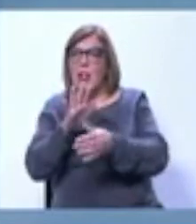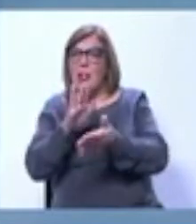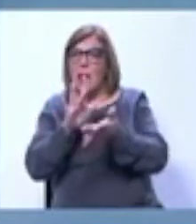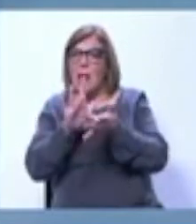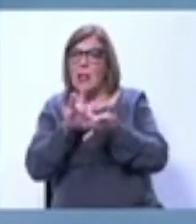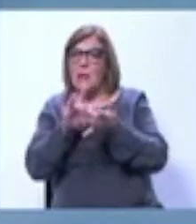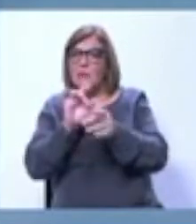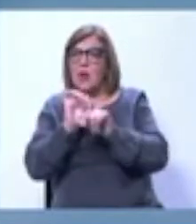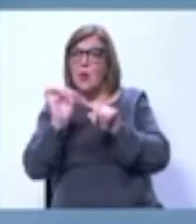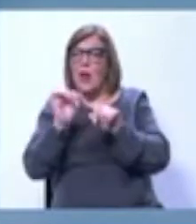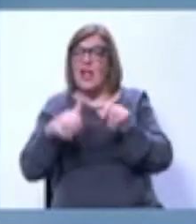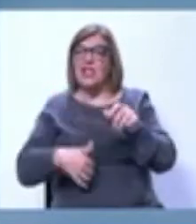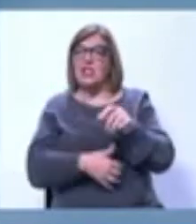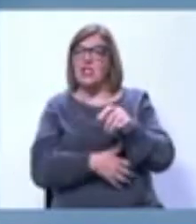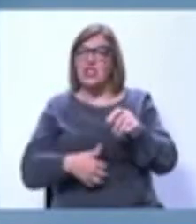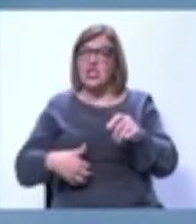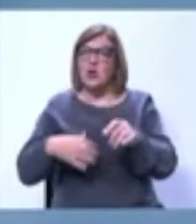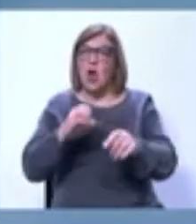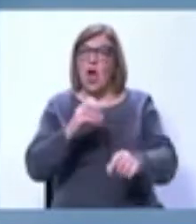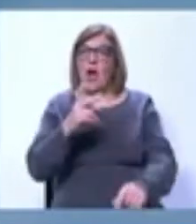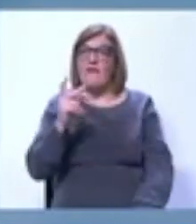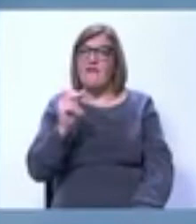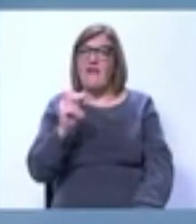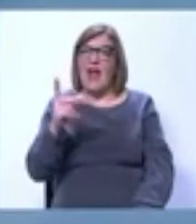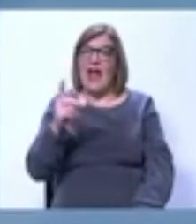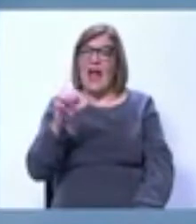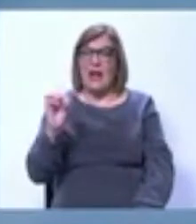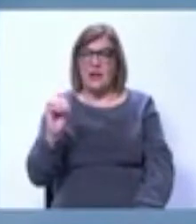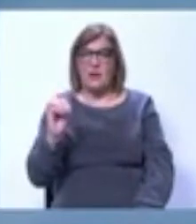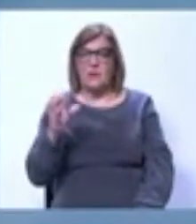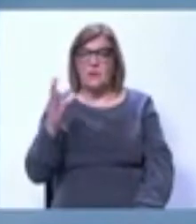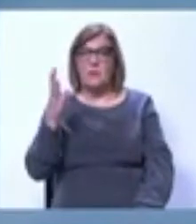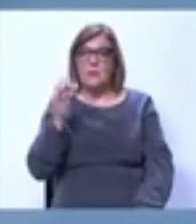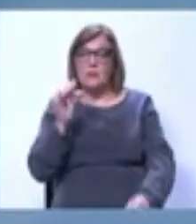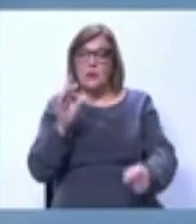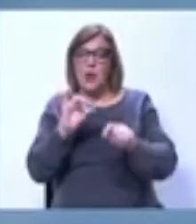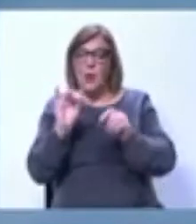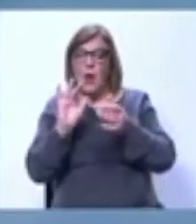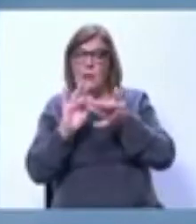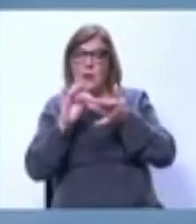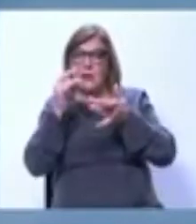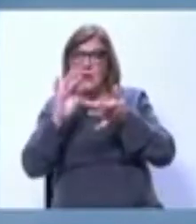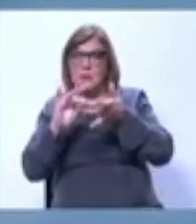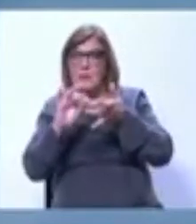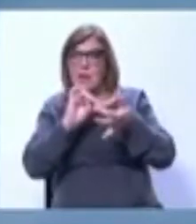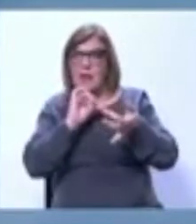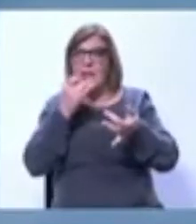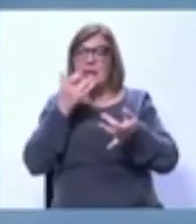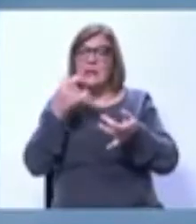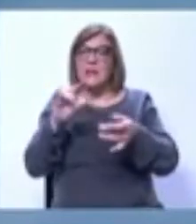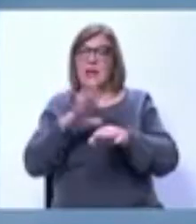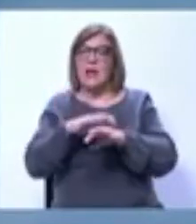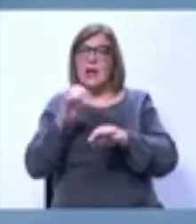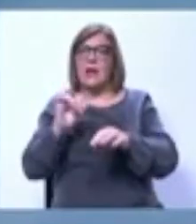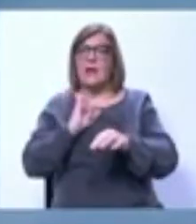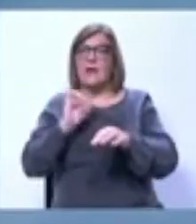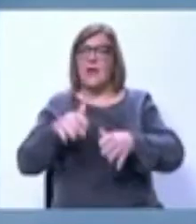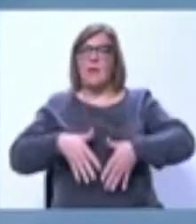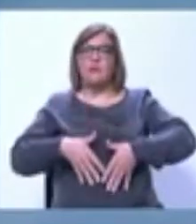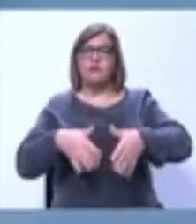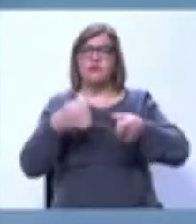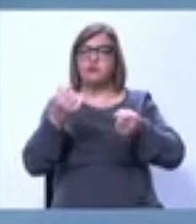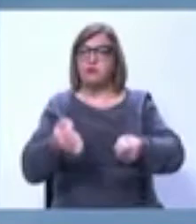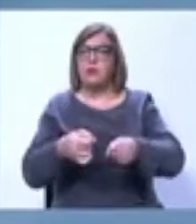entre o intestino sovar e essas aderências muitas vezes são a principal causa de infertilidade